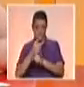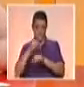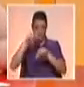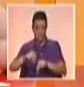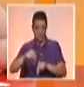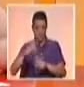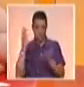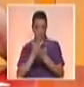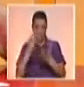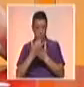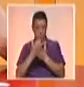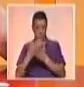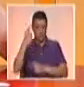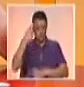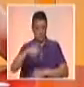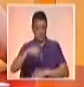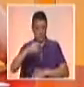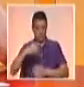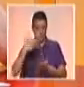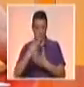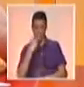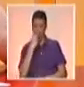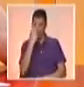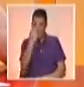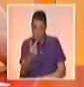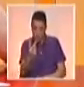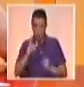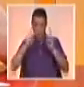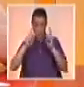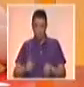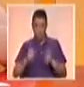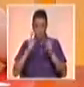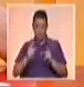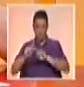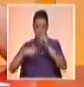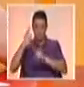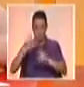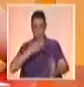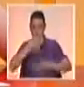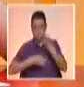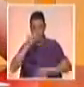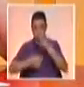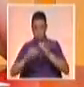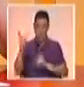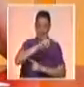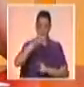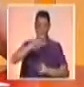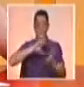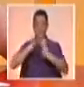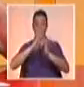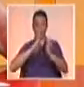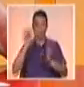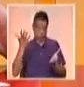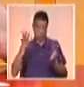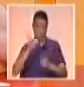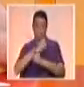de escolas para elas terem o estímulo visual sim. e começarem, enquanto os outros estão a balbuciar, começarem elas a balbuciar com as mãos,